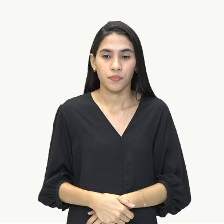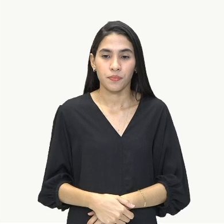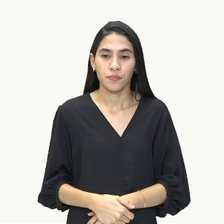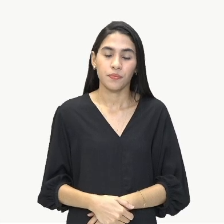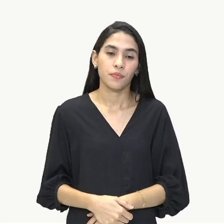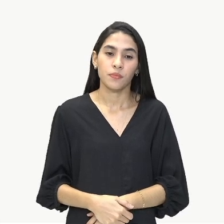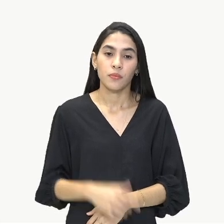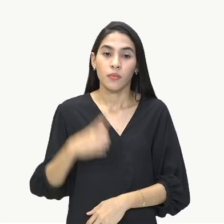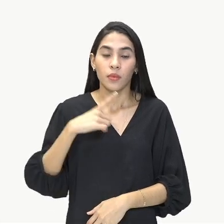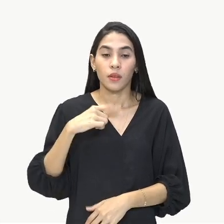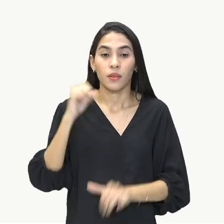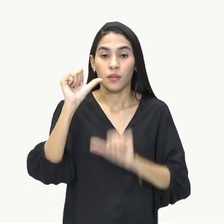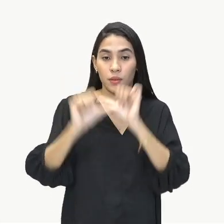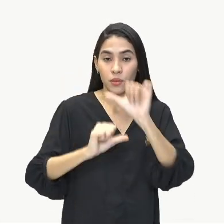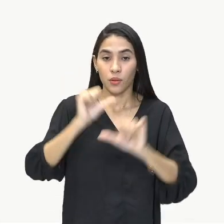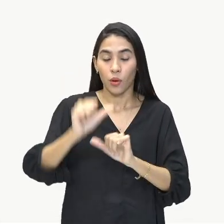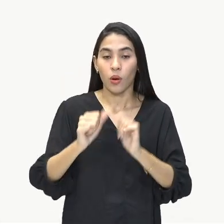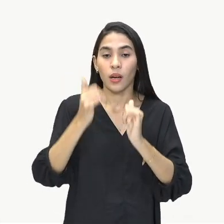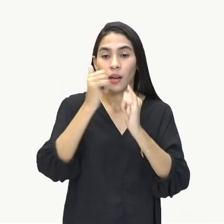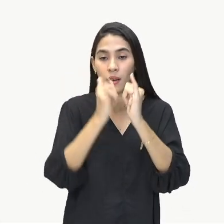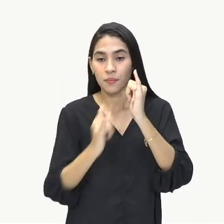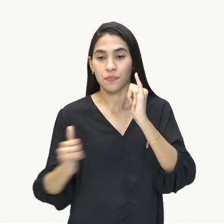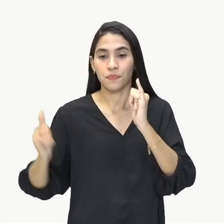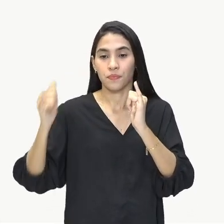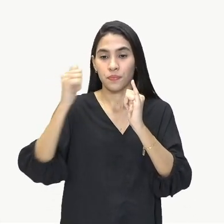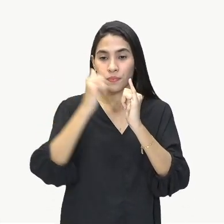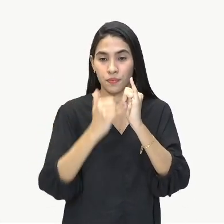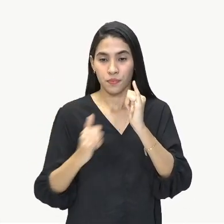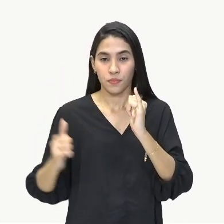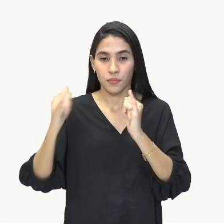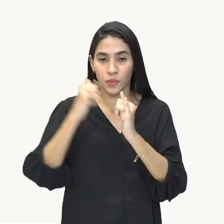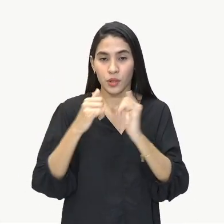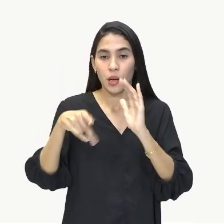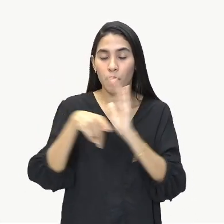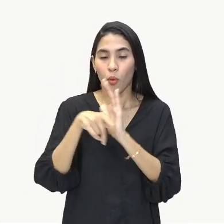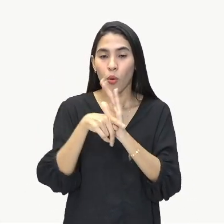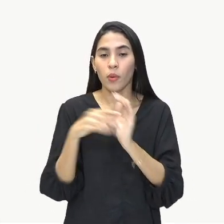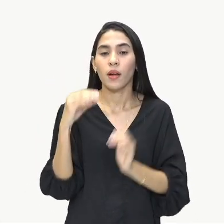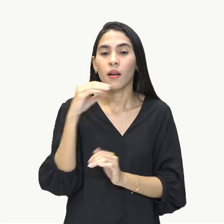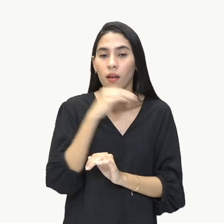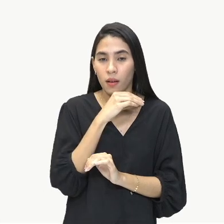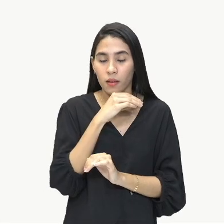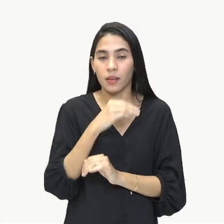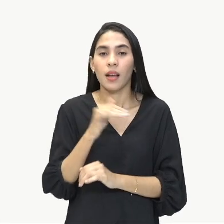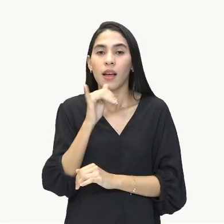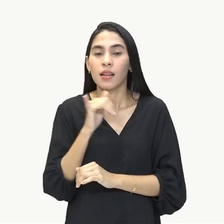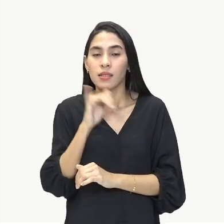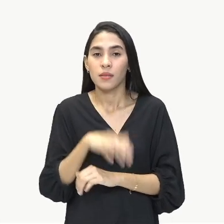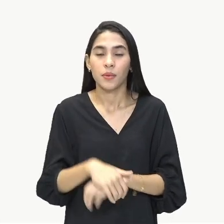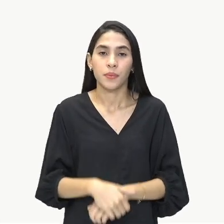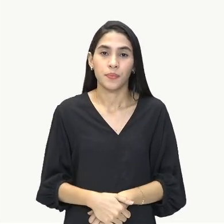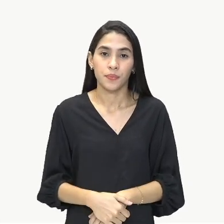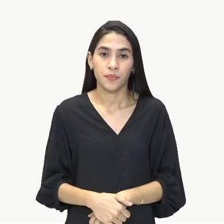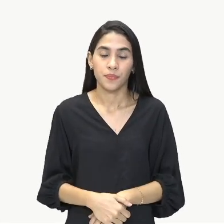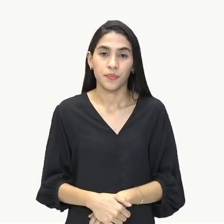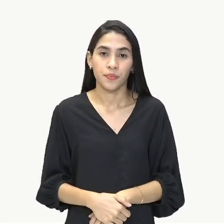envolve troca de energia na forma de calor. E aí eu vou dar um exemplo para vocês